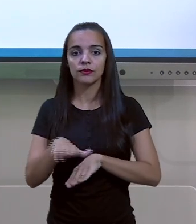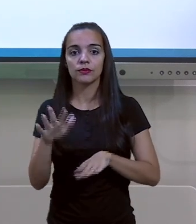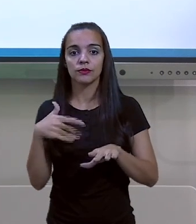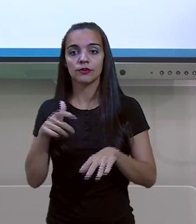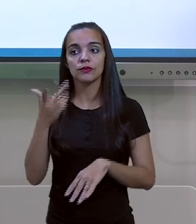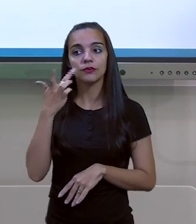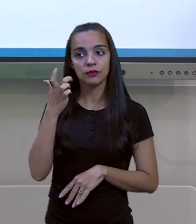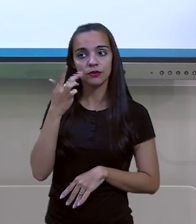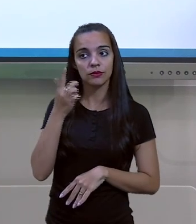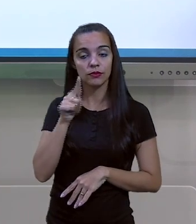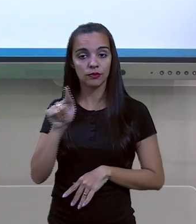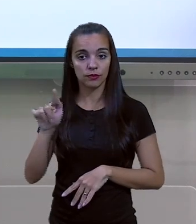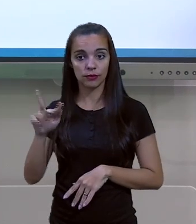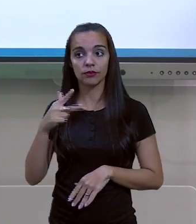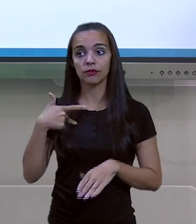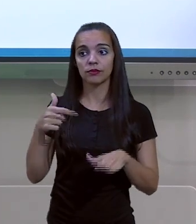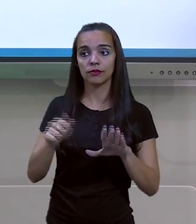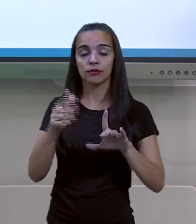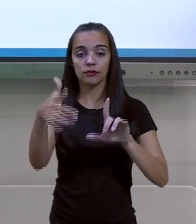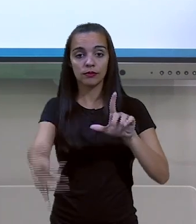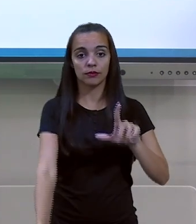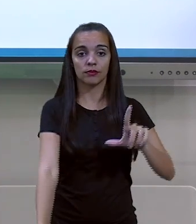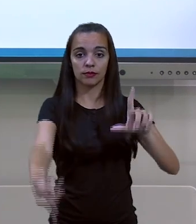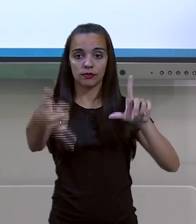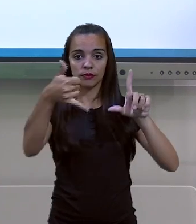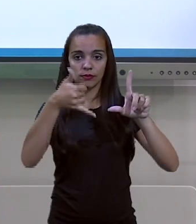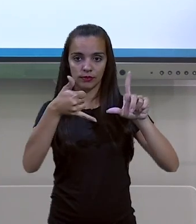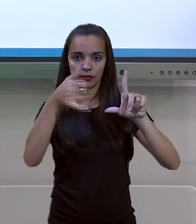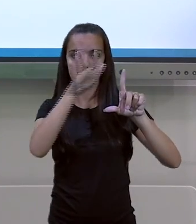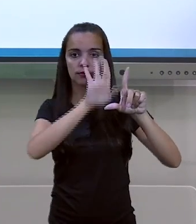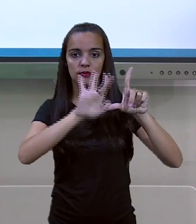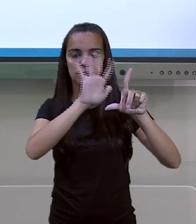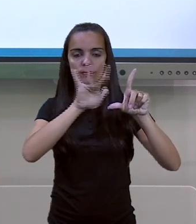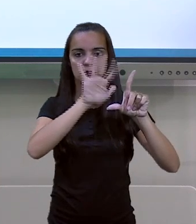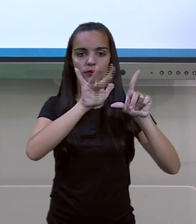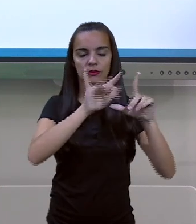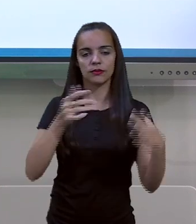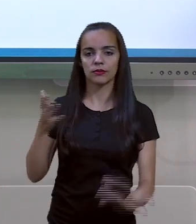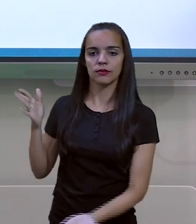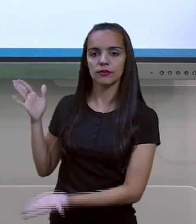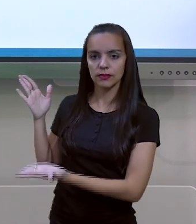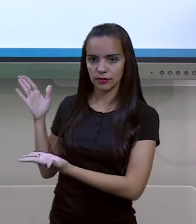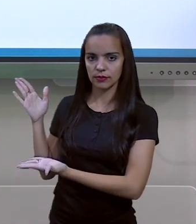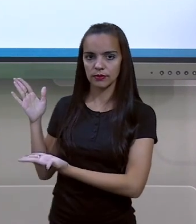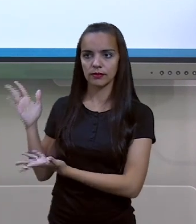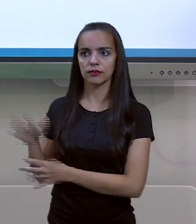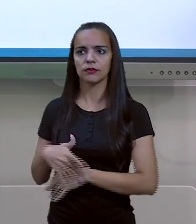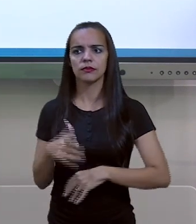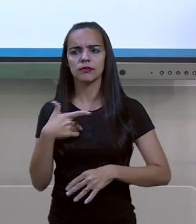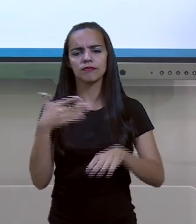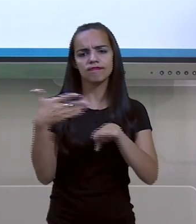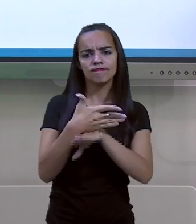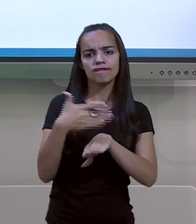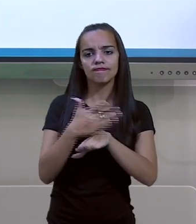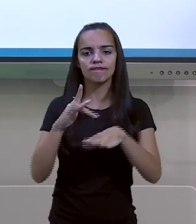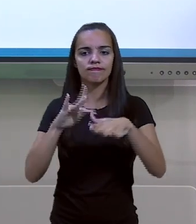na plataforma SMED GV, aponte a câmera do seu celular na imagem que aparece no canto da tela.